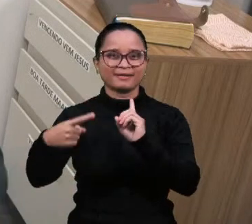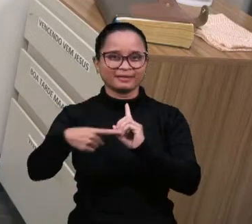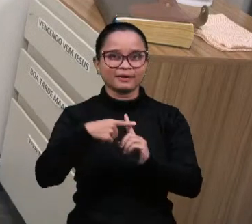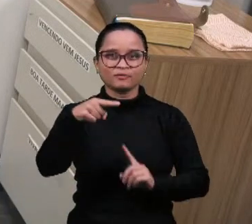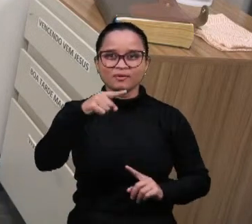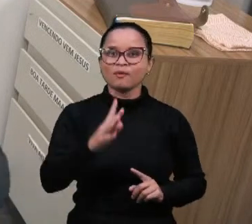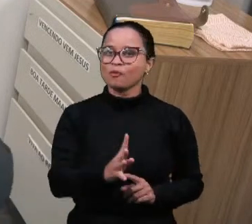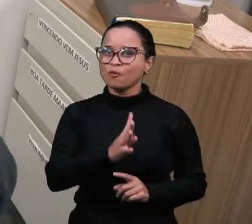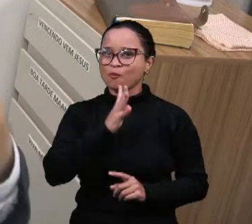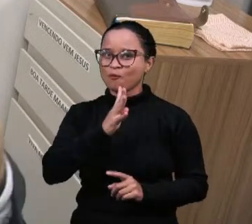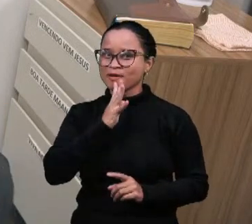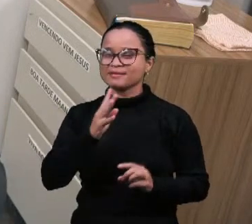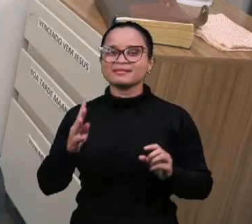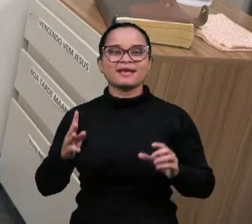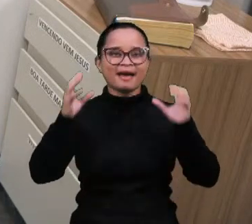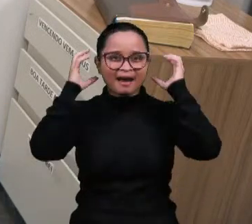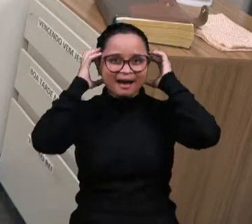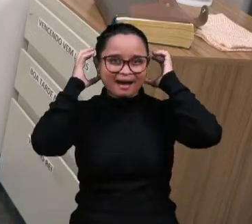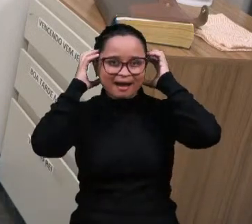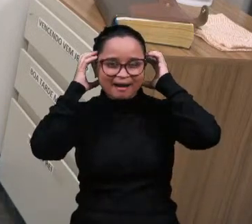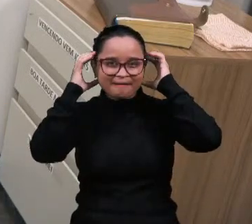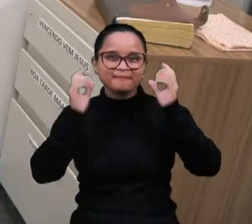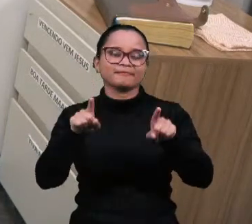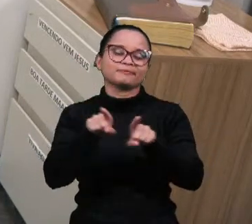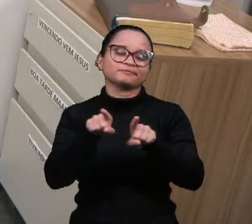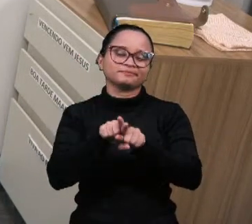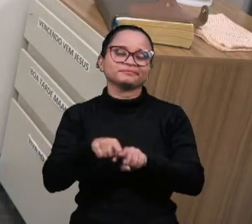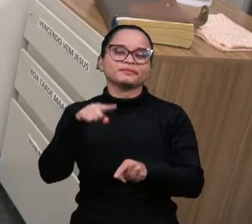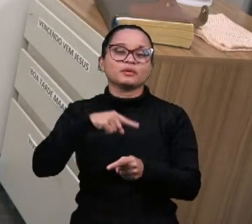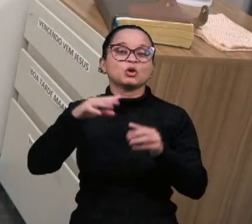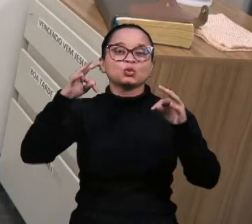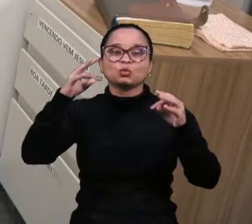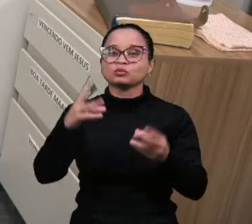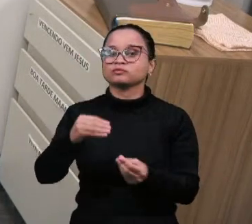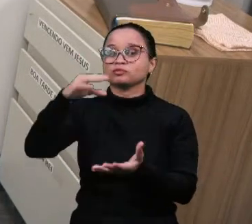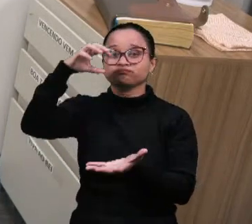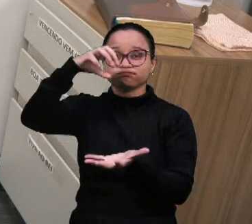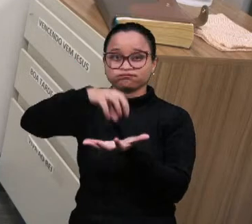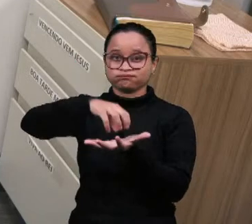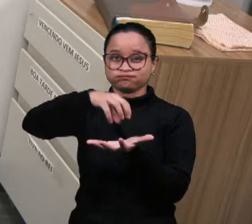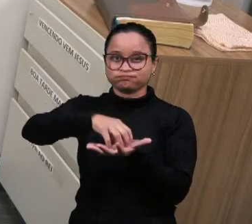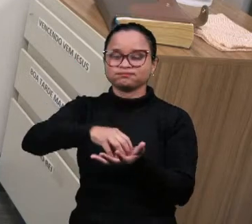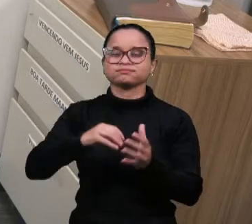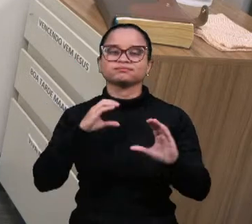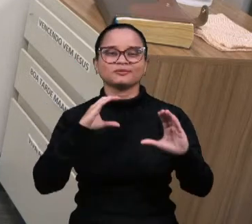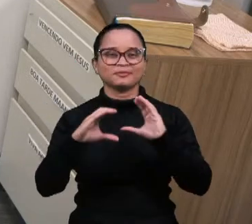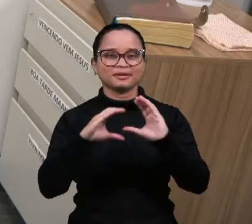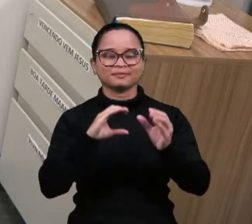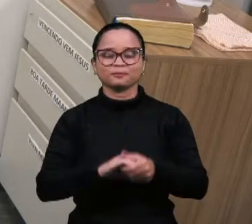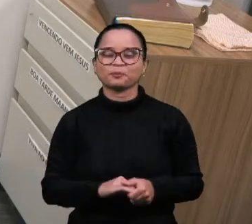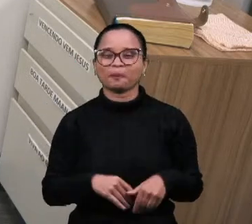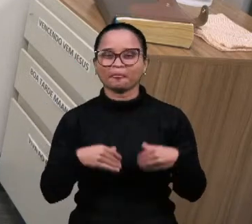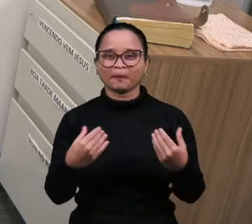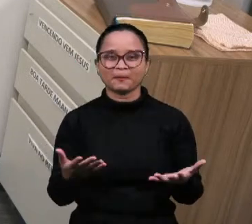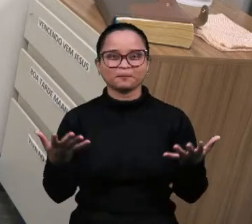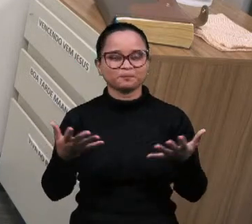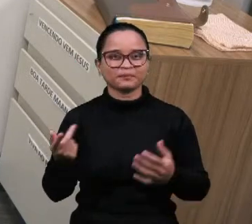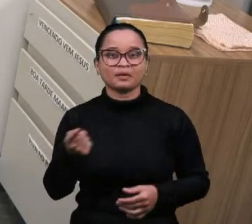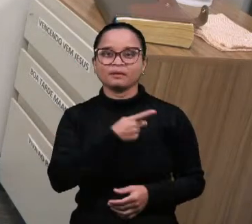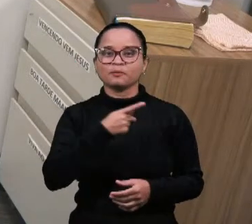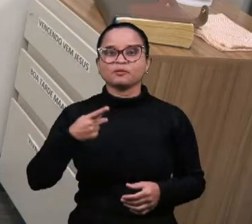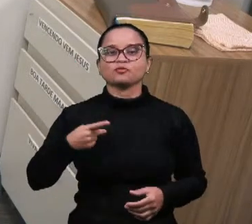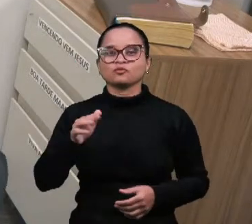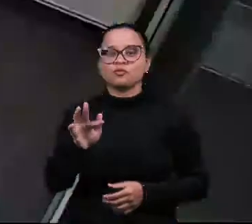conhecer a rádio, vai poder conhecer aqui toda a nossa central de comunicação. Mas vamos lá, pastor Furlan Almeida,